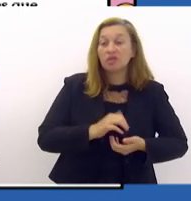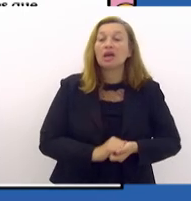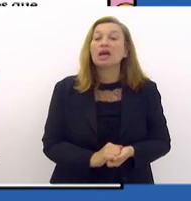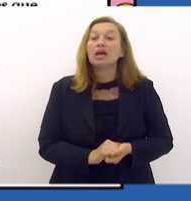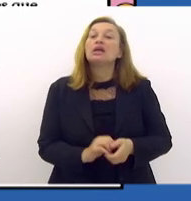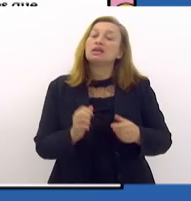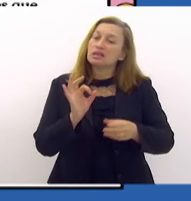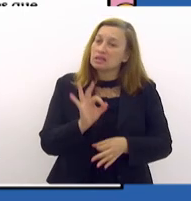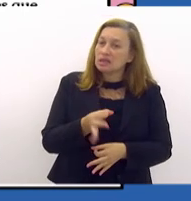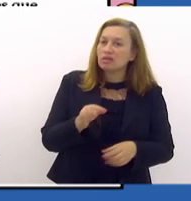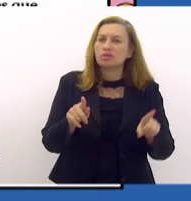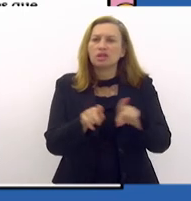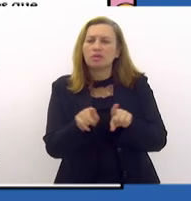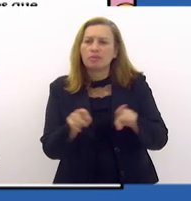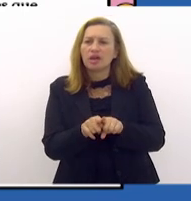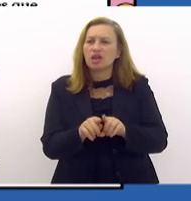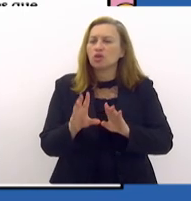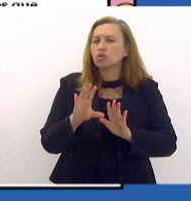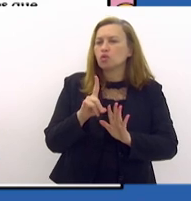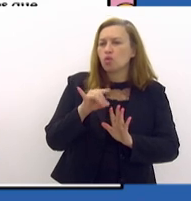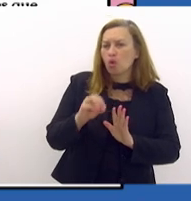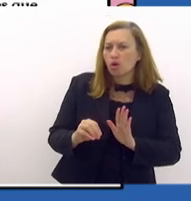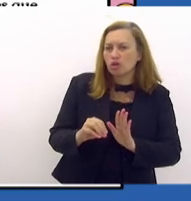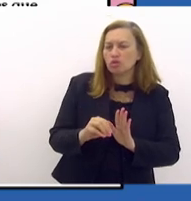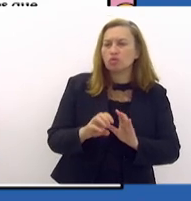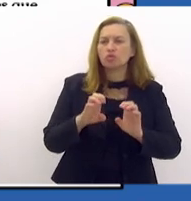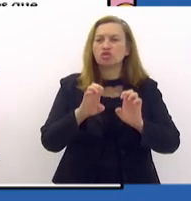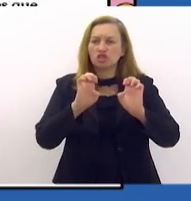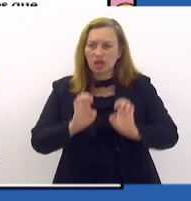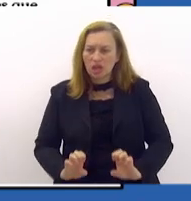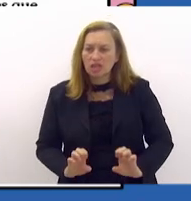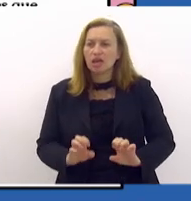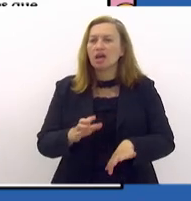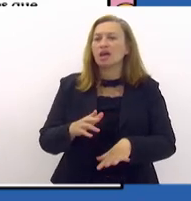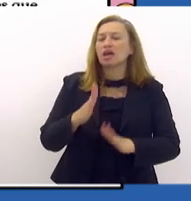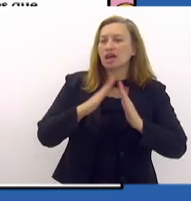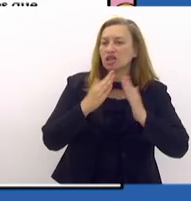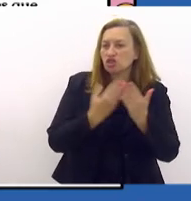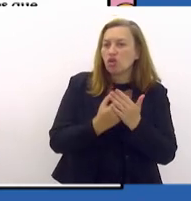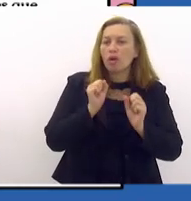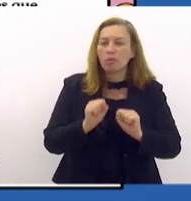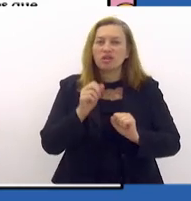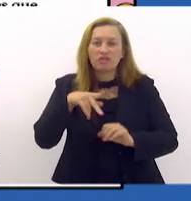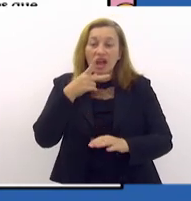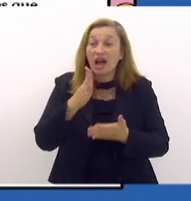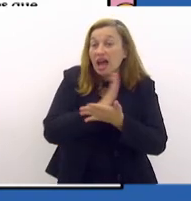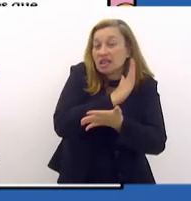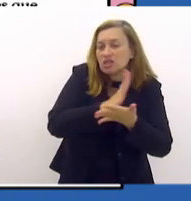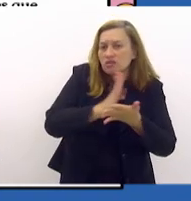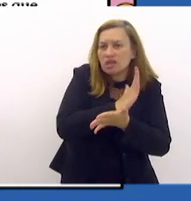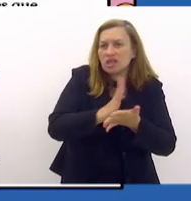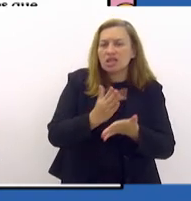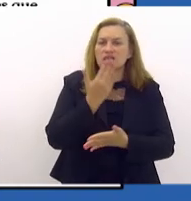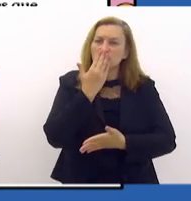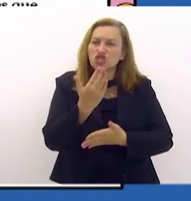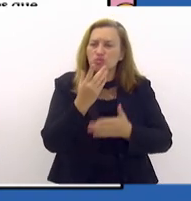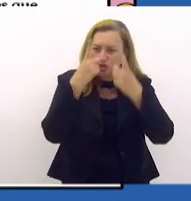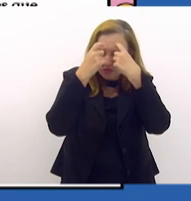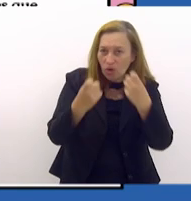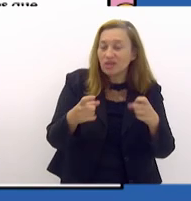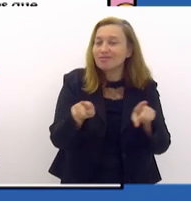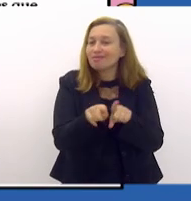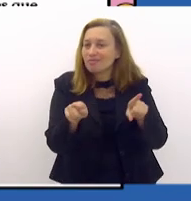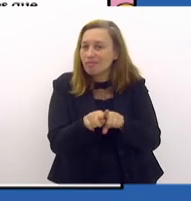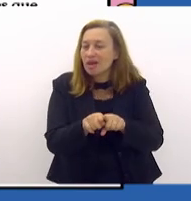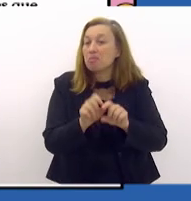E, claro, um código de conduta aí para que as escolas possam abordar, porque muitas vezes esse tipo de violência também